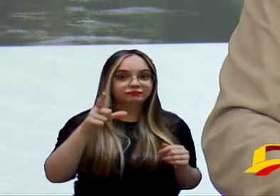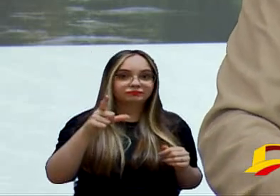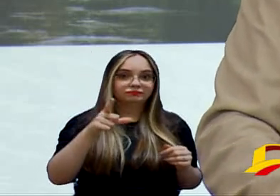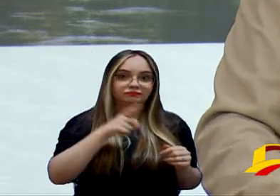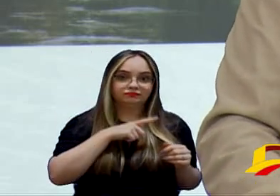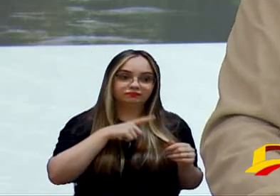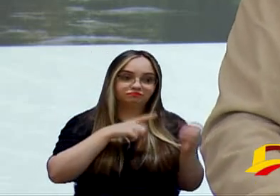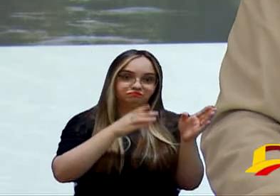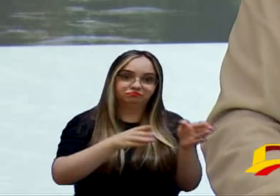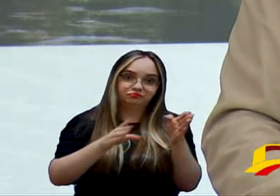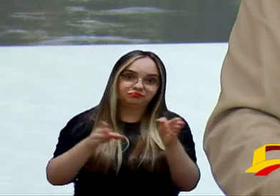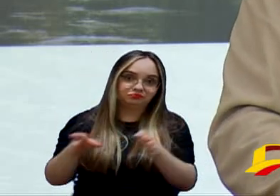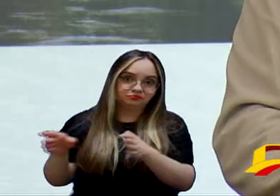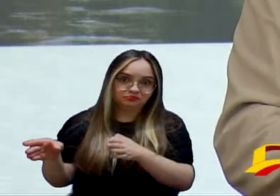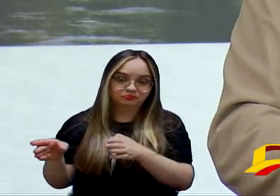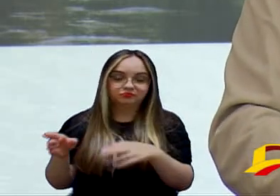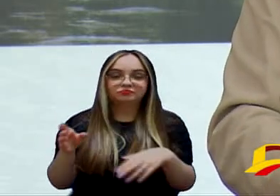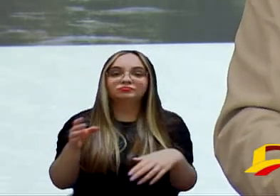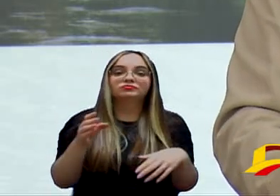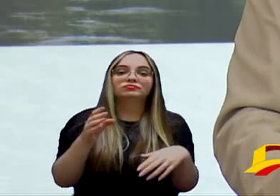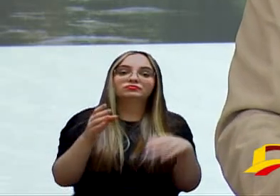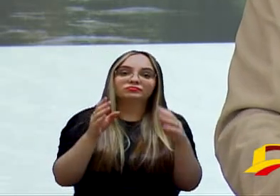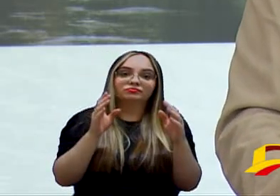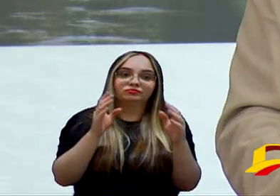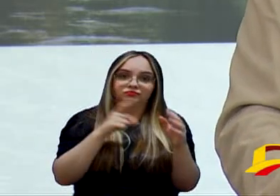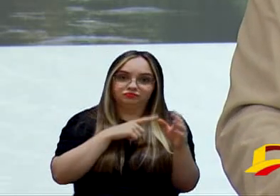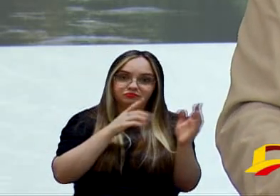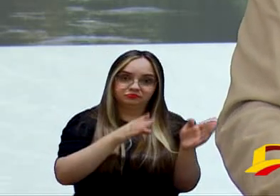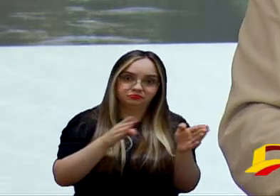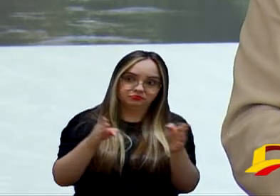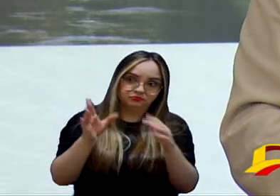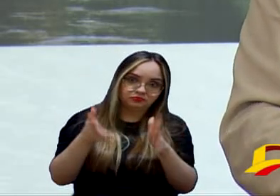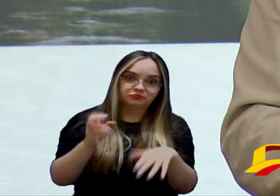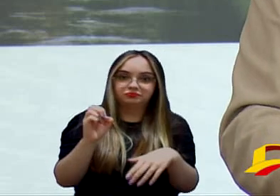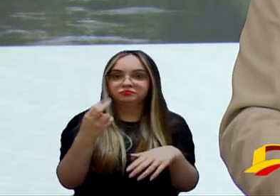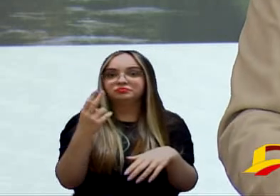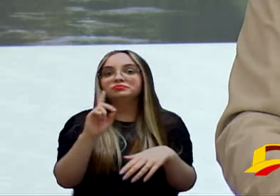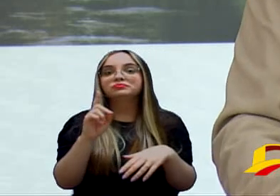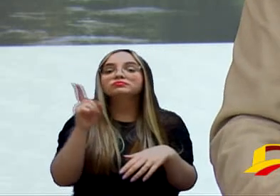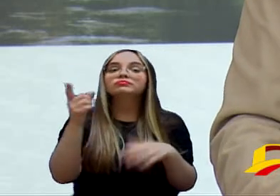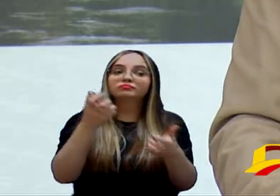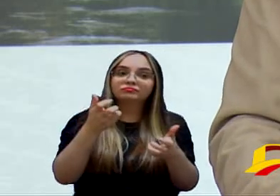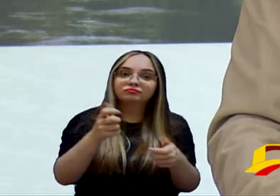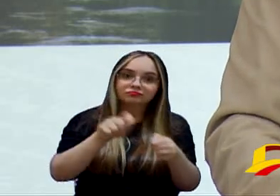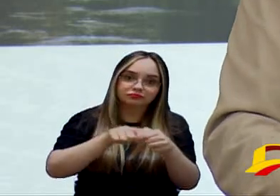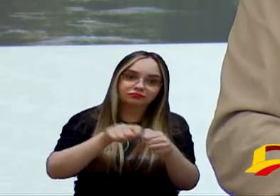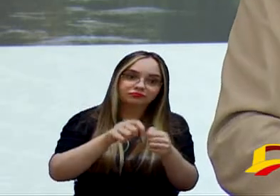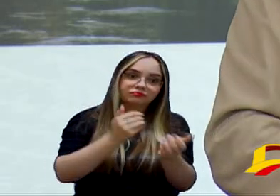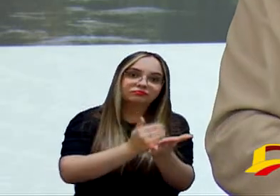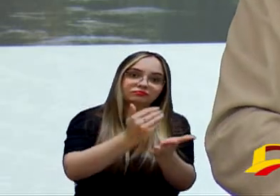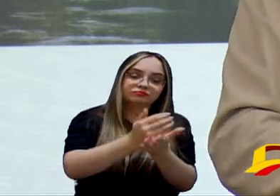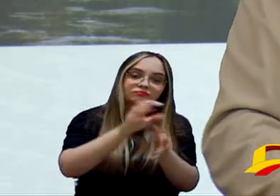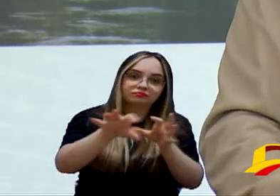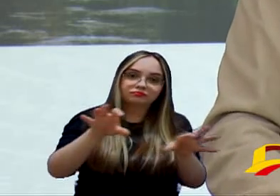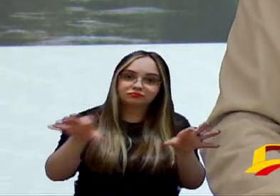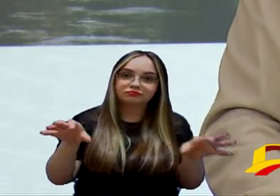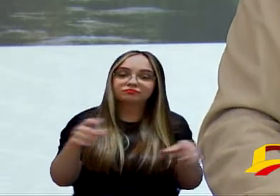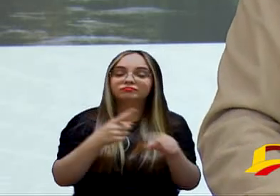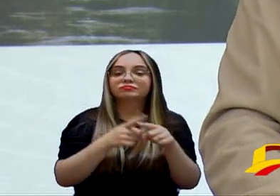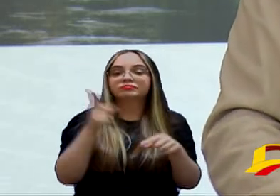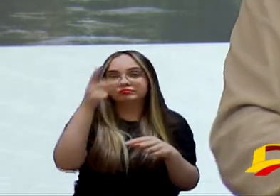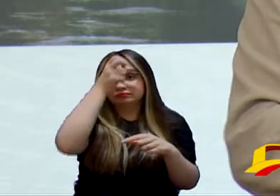planejamento já se houver esse planejamento é de que maneira vai ser feito é o prefeito